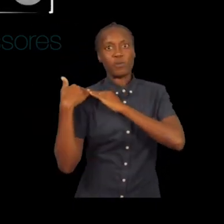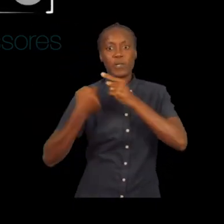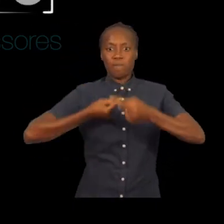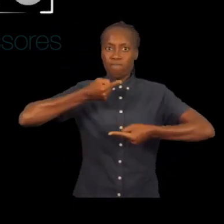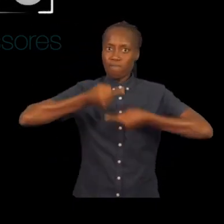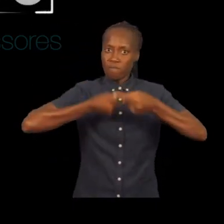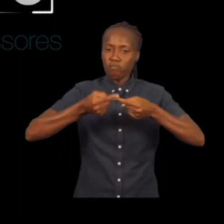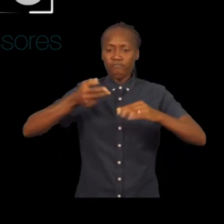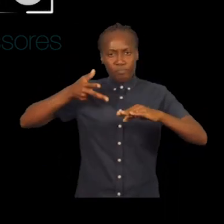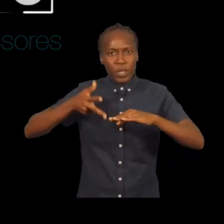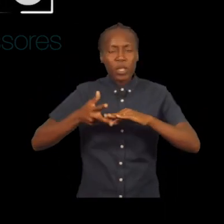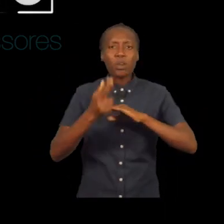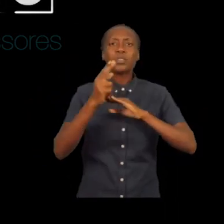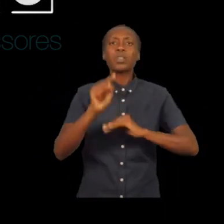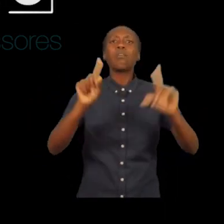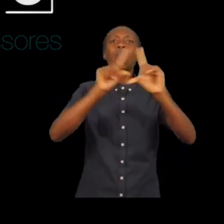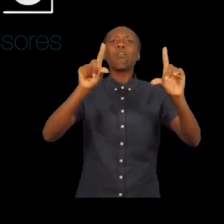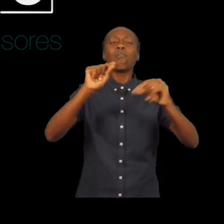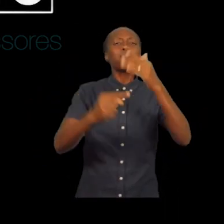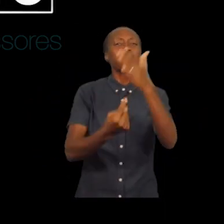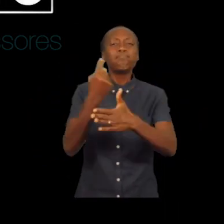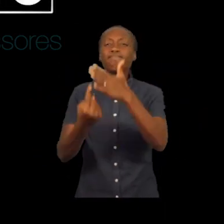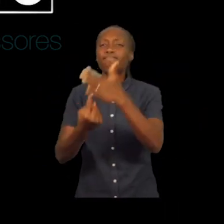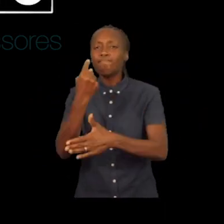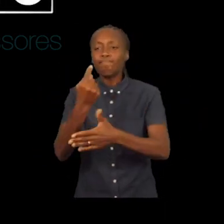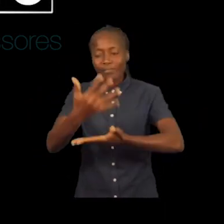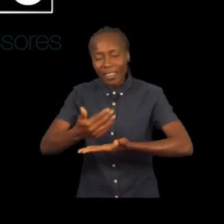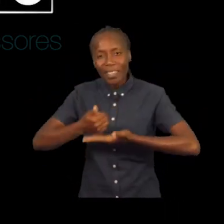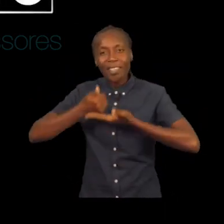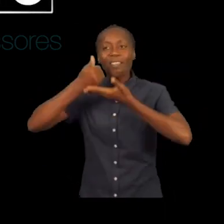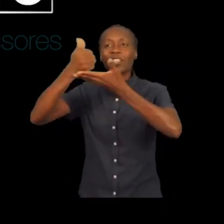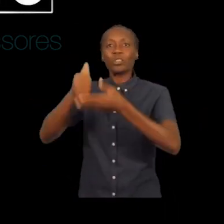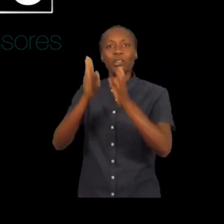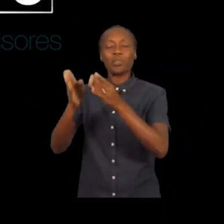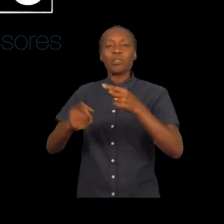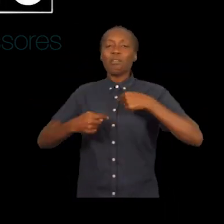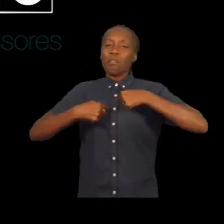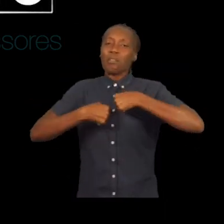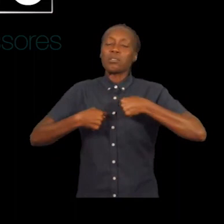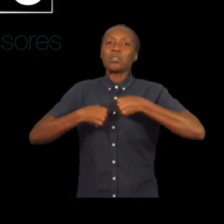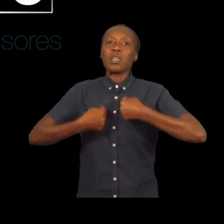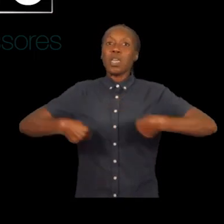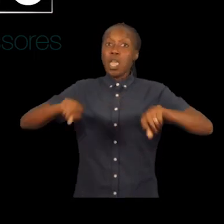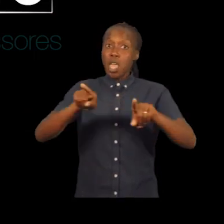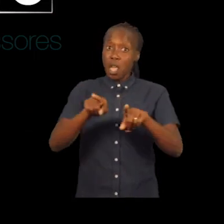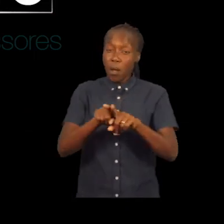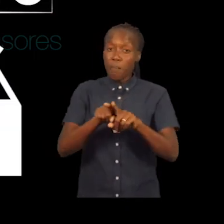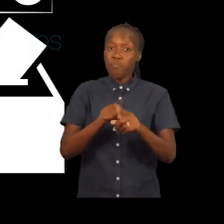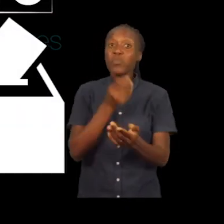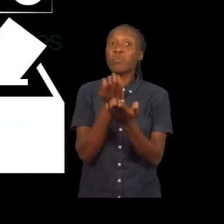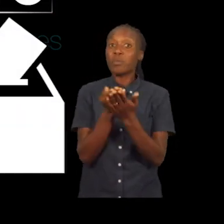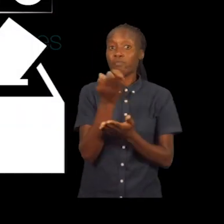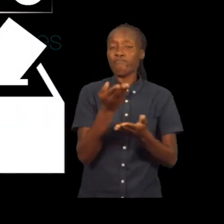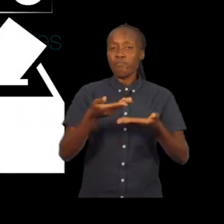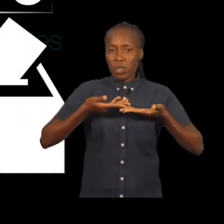as caixas de reclamações a funcionar de forma mais eficaz em todas as regiões do país assim